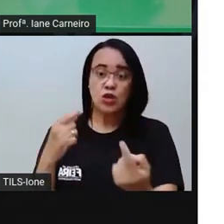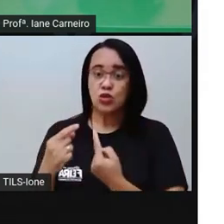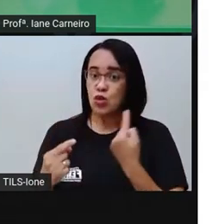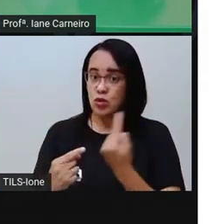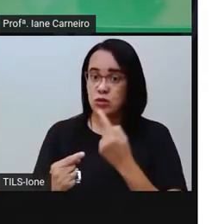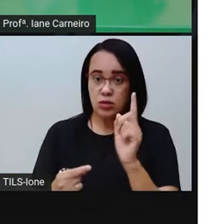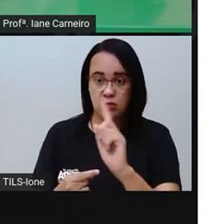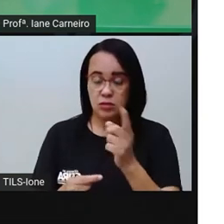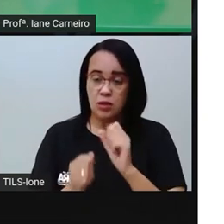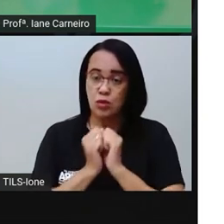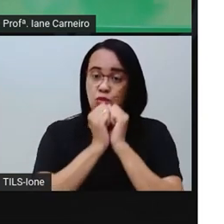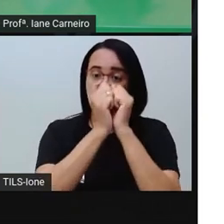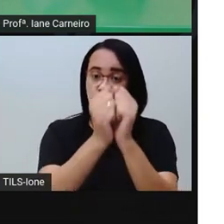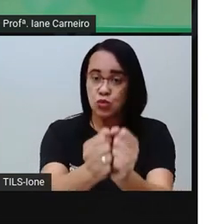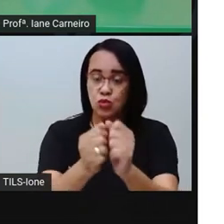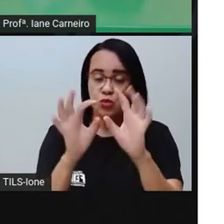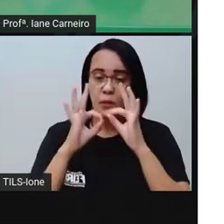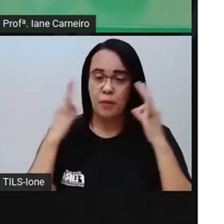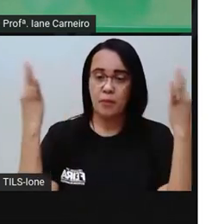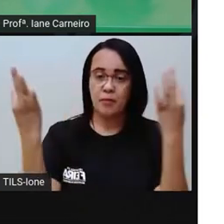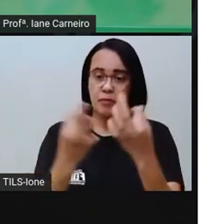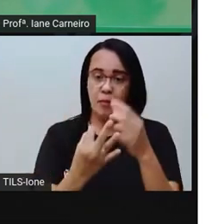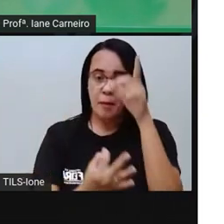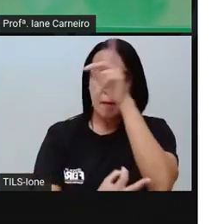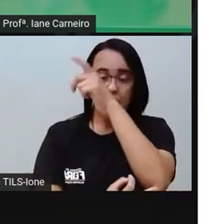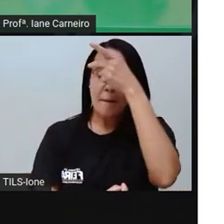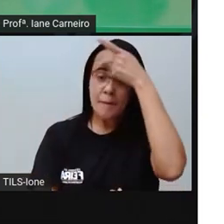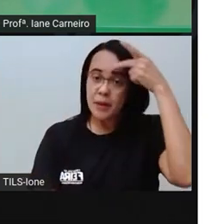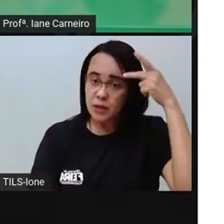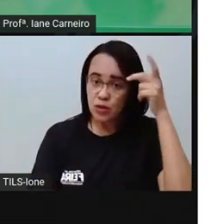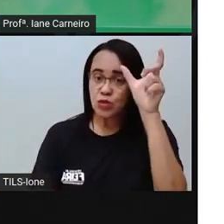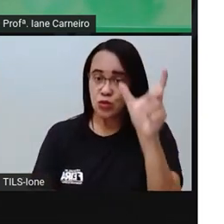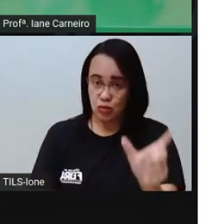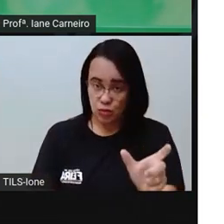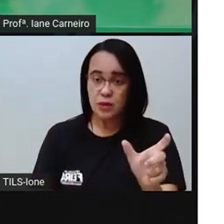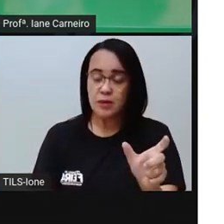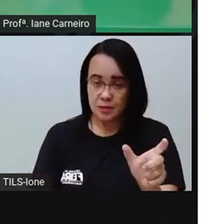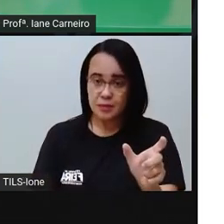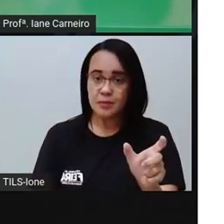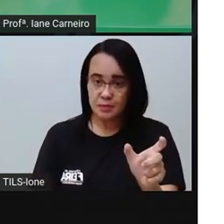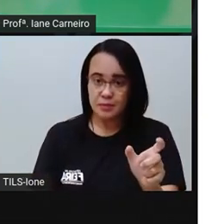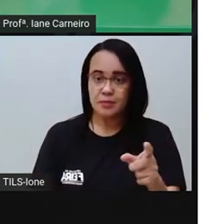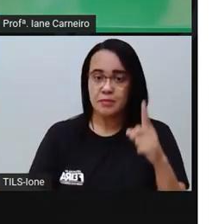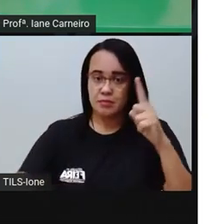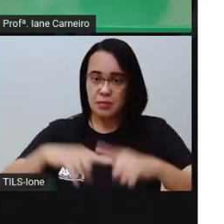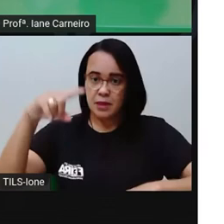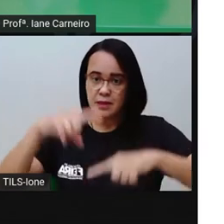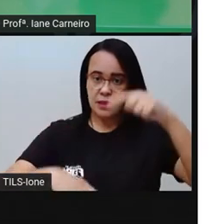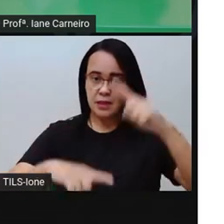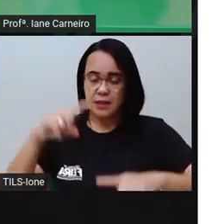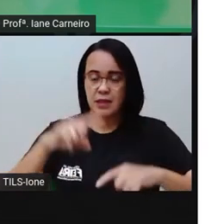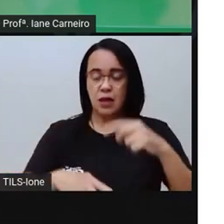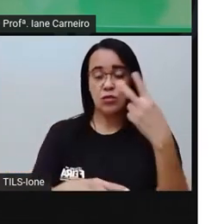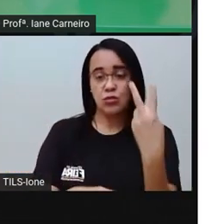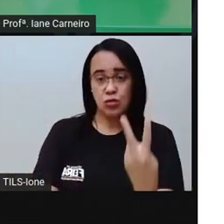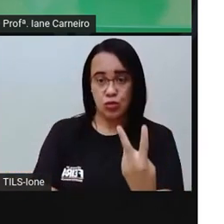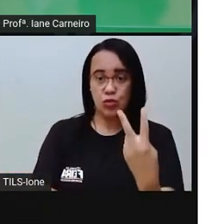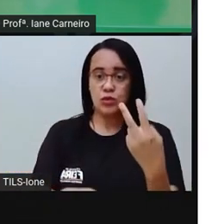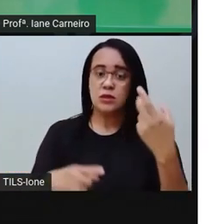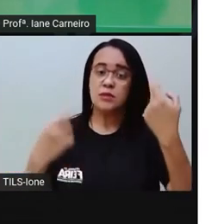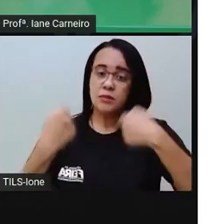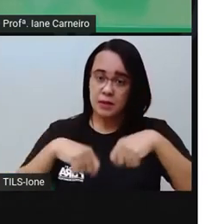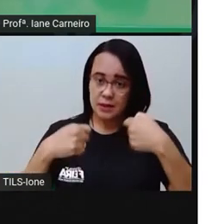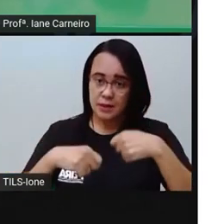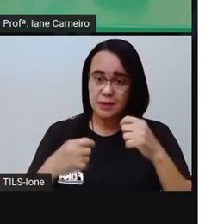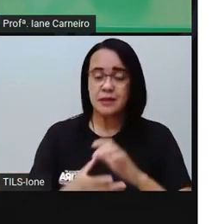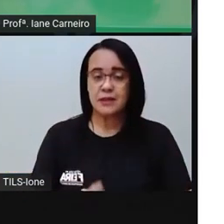da sua casa, tá certo? Então, você vai precisar de alguns ingredientes, né? De alguns produtos